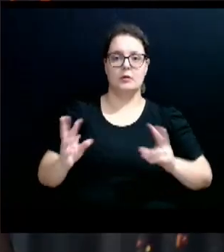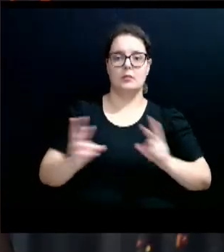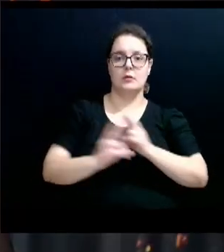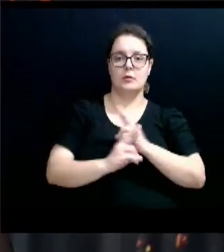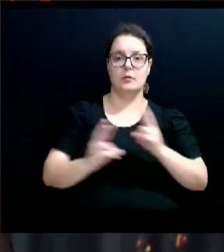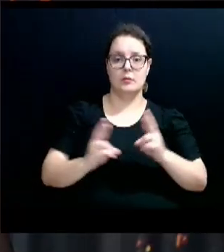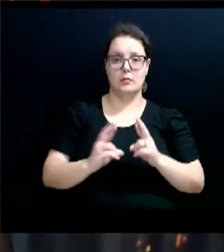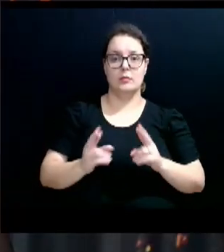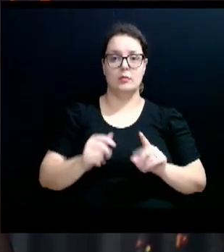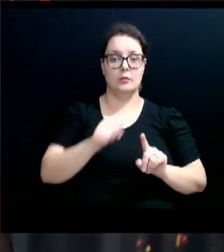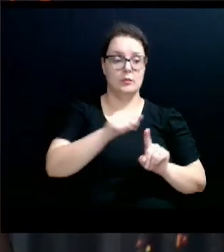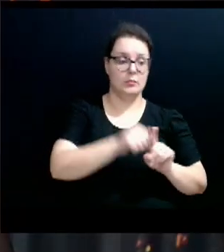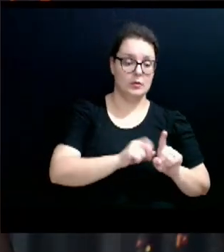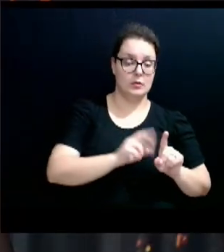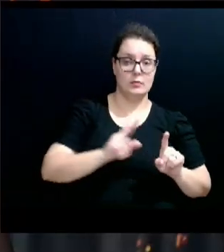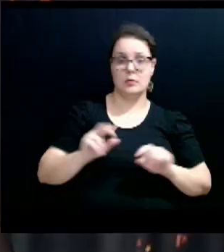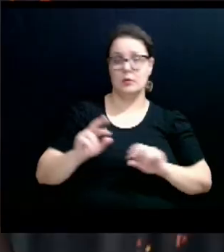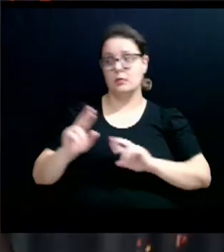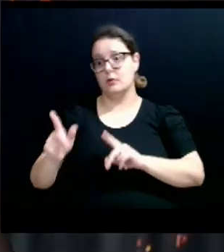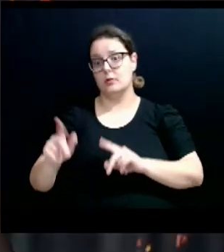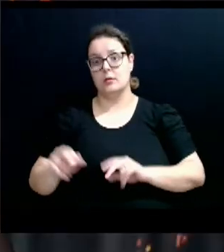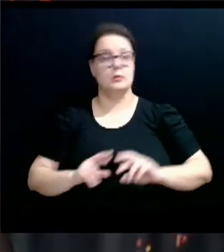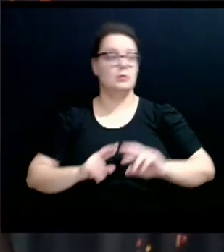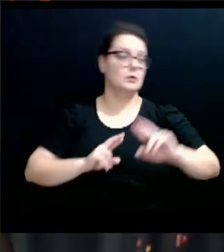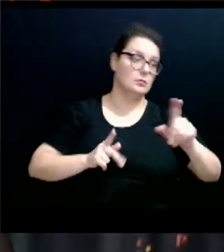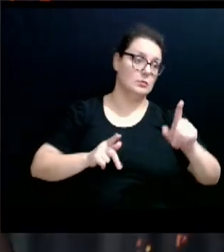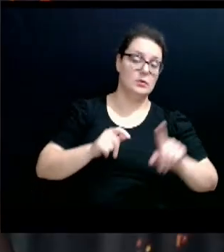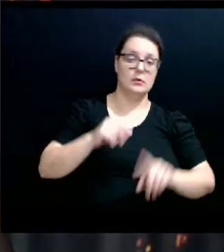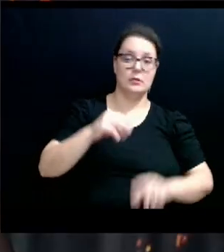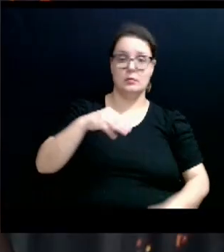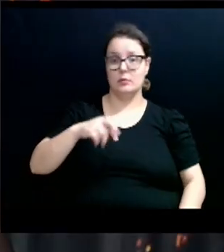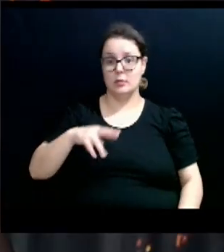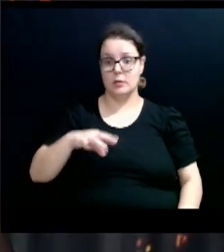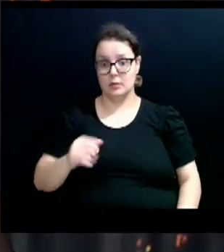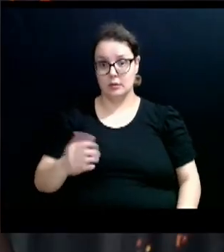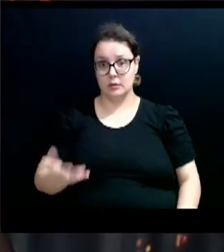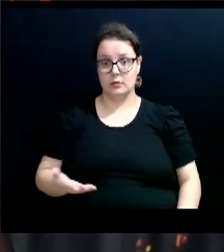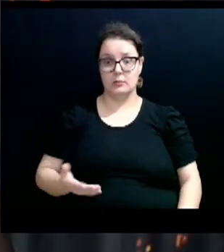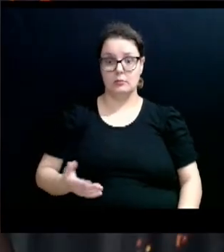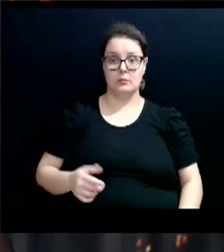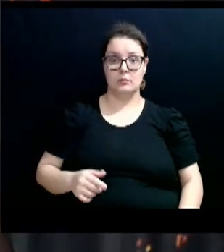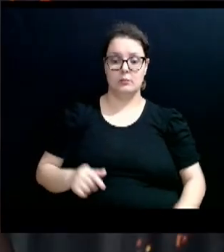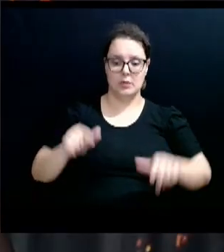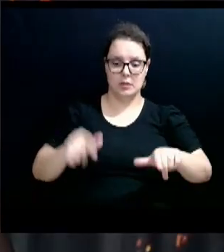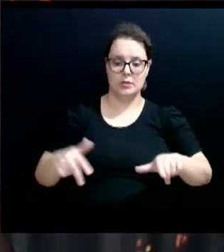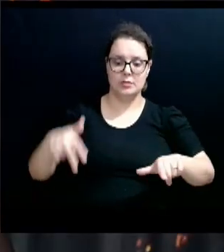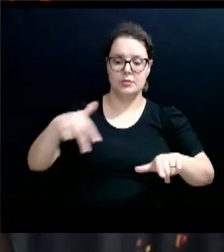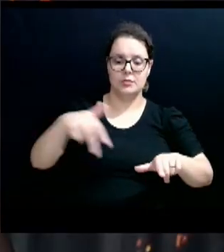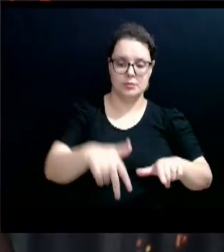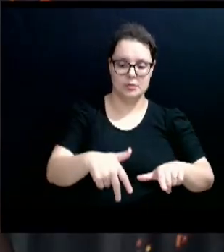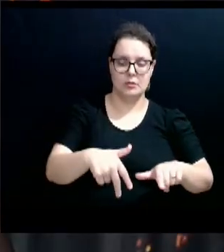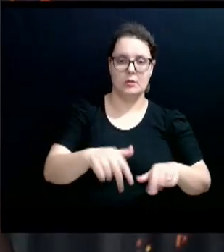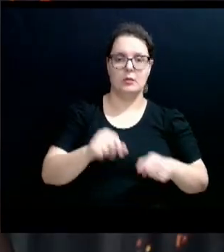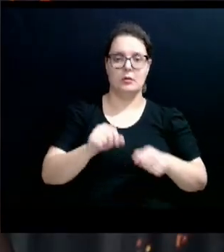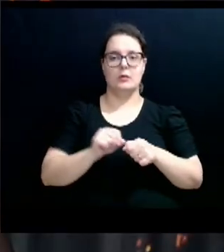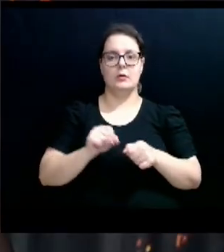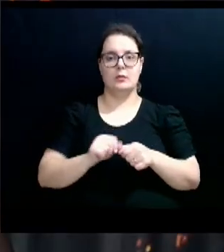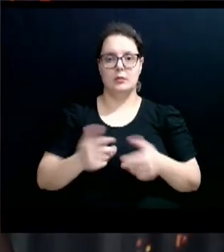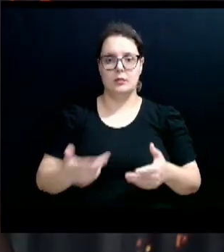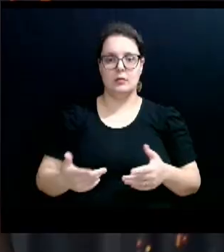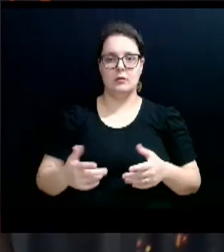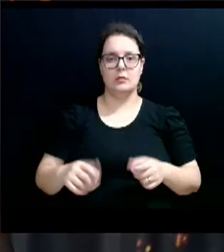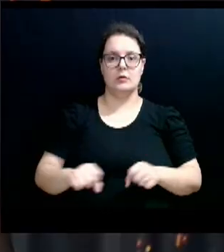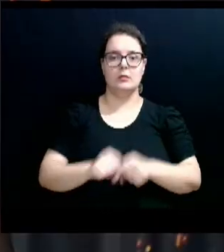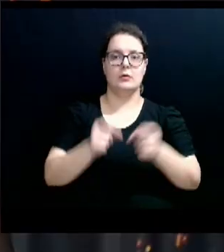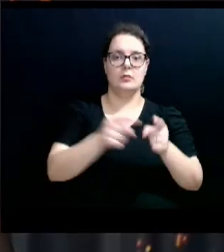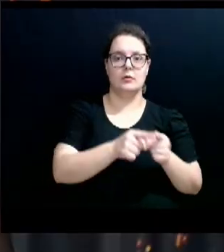diferente da sua, que vai ser diferente Sim. da Mariana, mas pisar naquele lugar, naquele espaço, faz com que essa quebra do tempo acontecesse